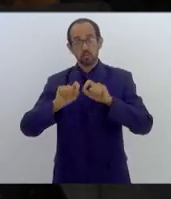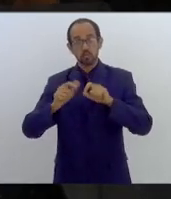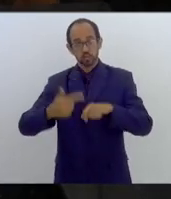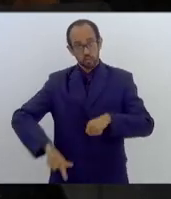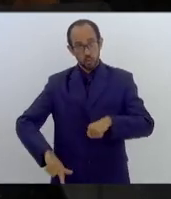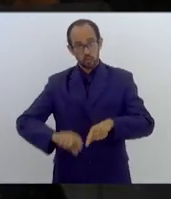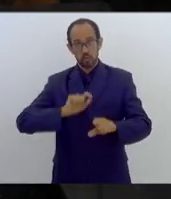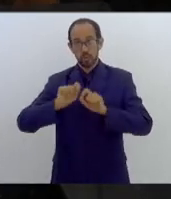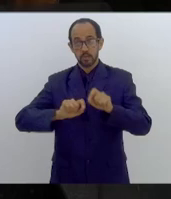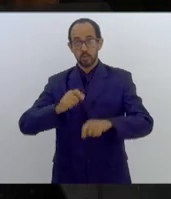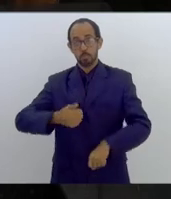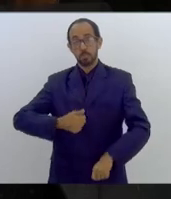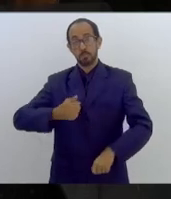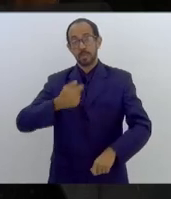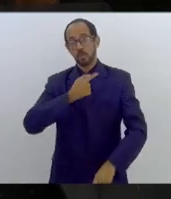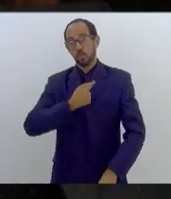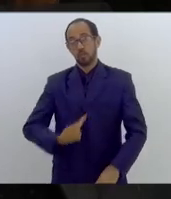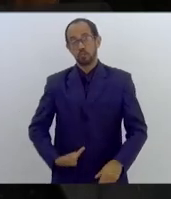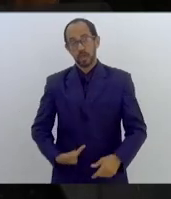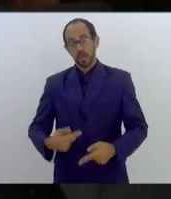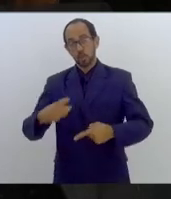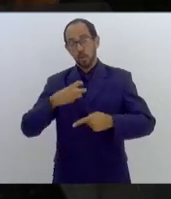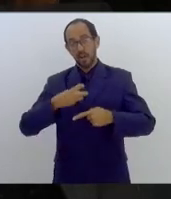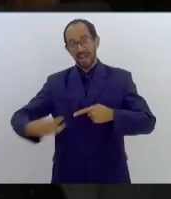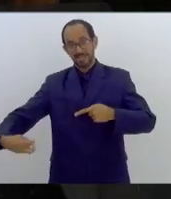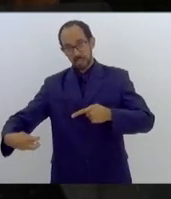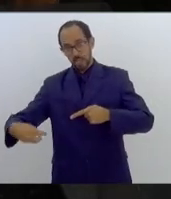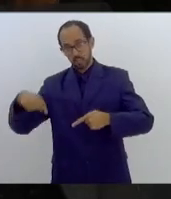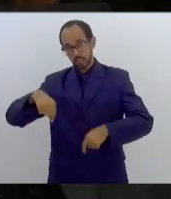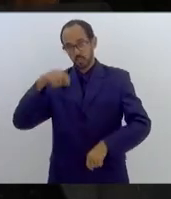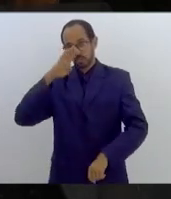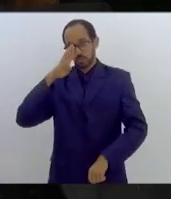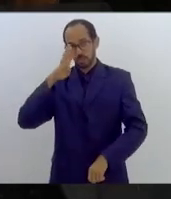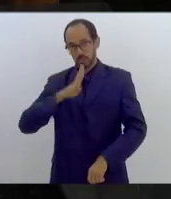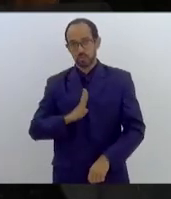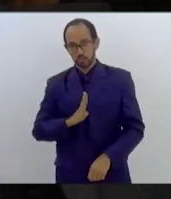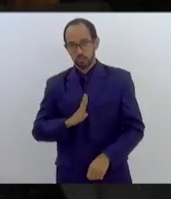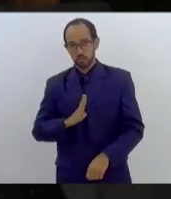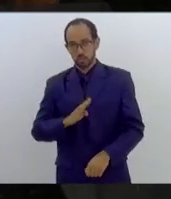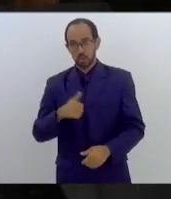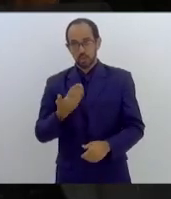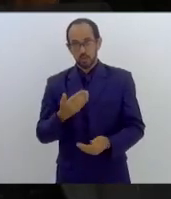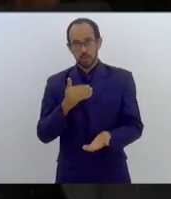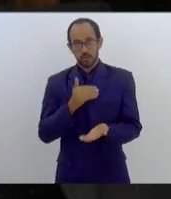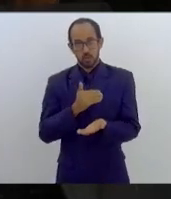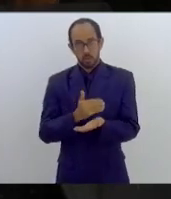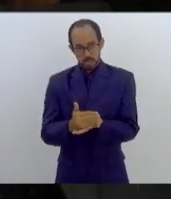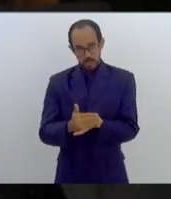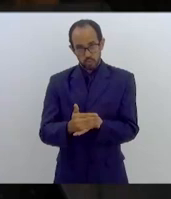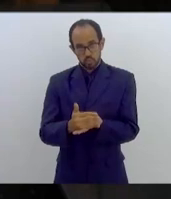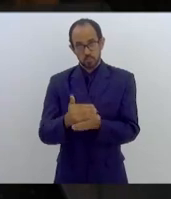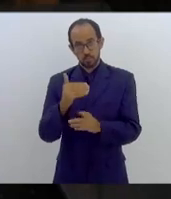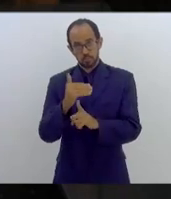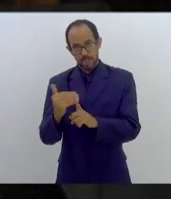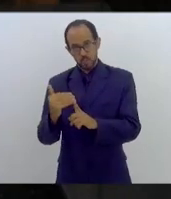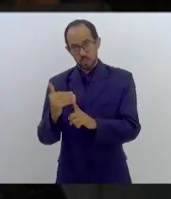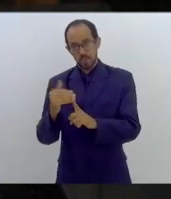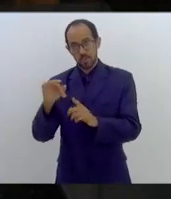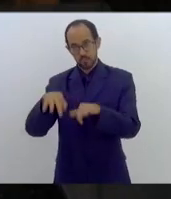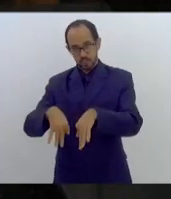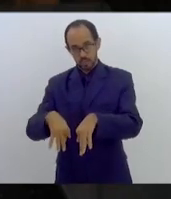primeiro governador cassado no Brasil. Então, teve início, meio e fim.